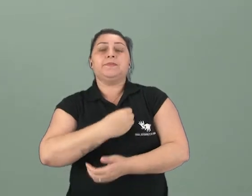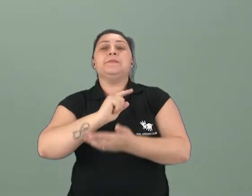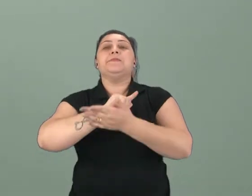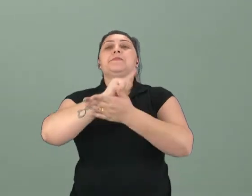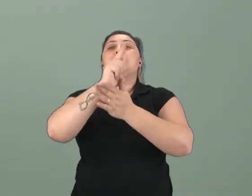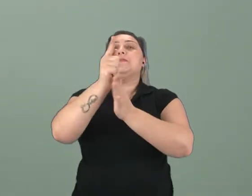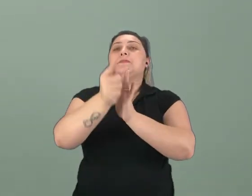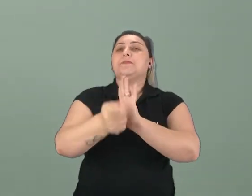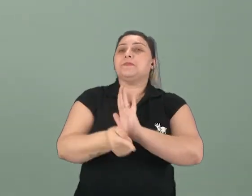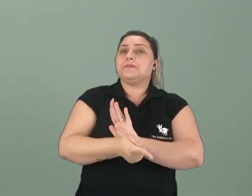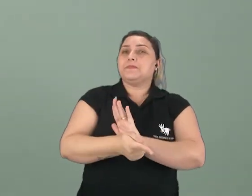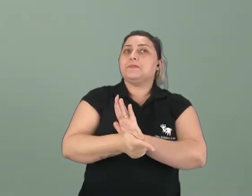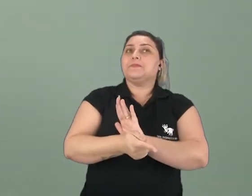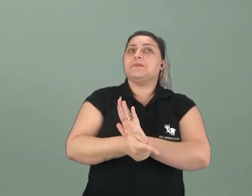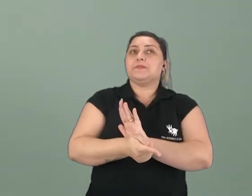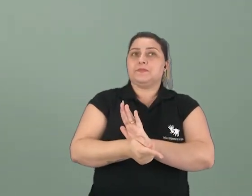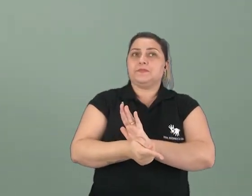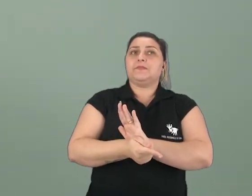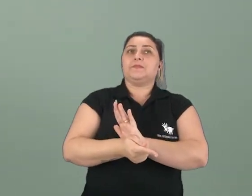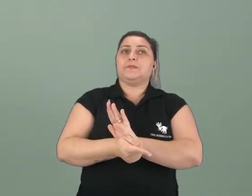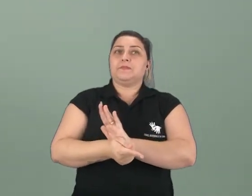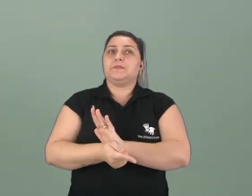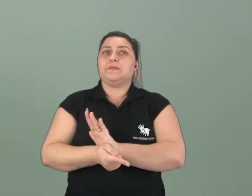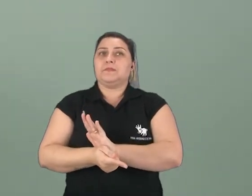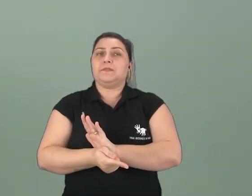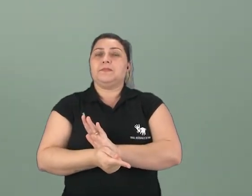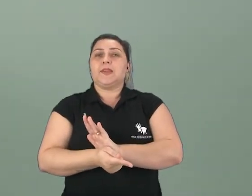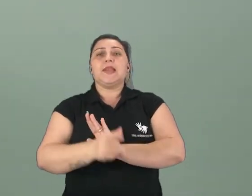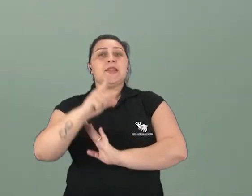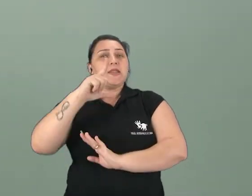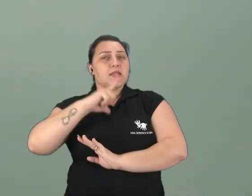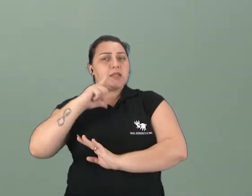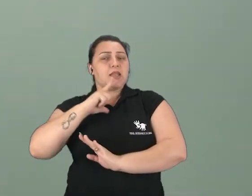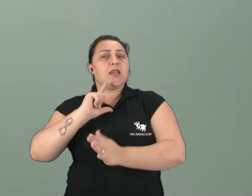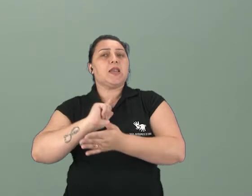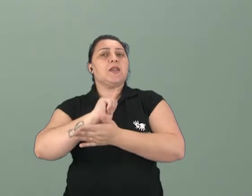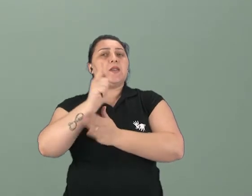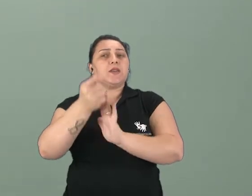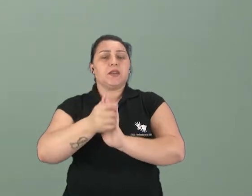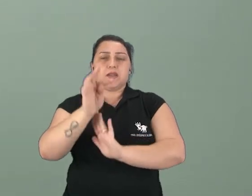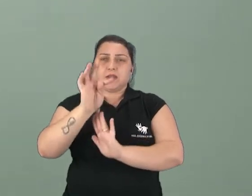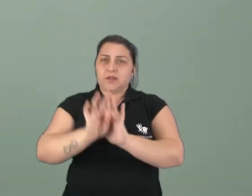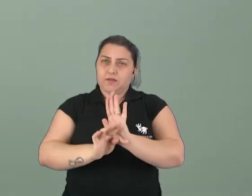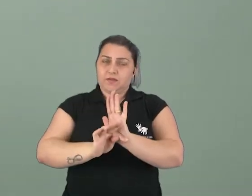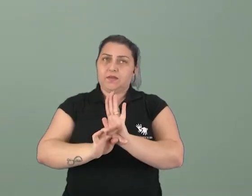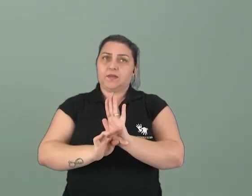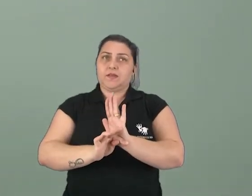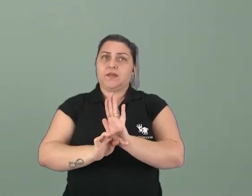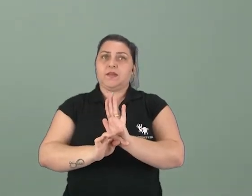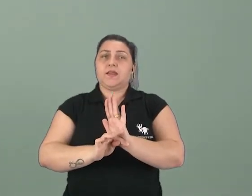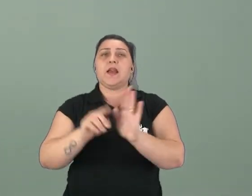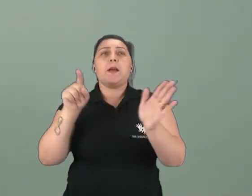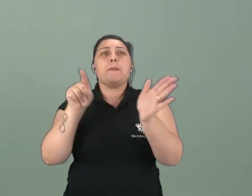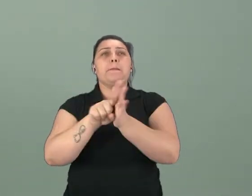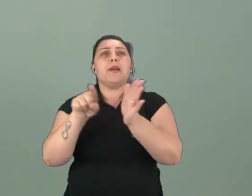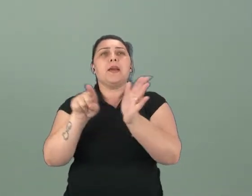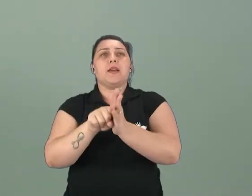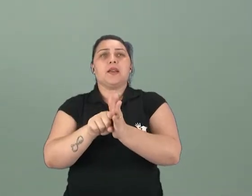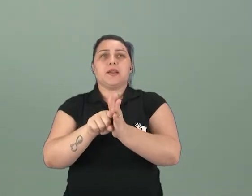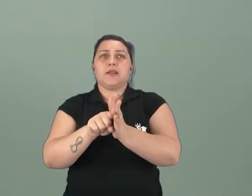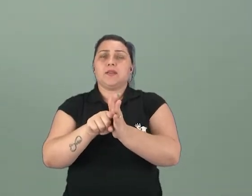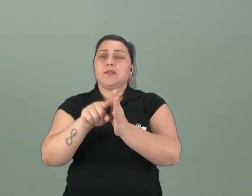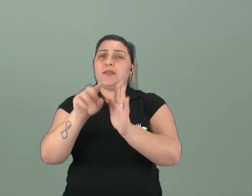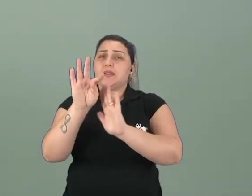gênero, que conta a história da pessoa, tem um gênero textual para isso. E é essa a pergunta: